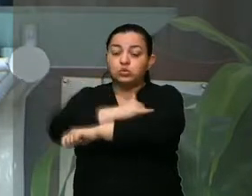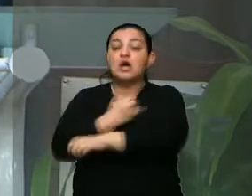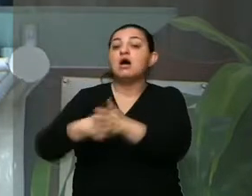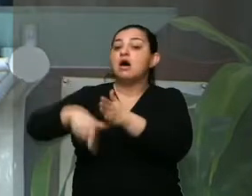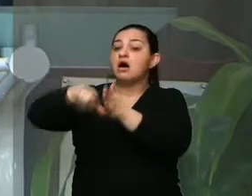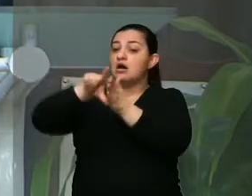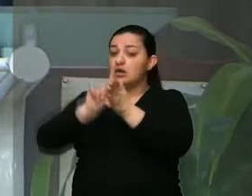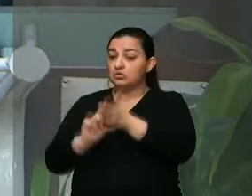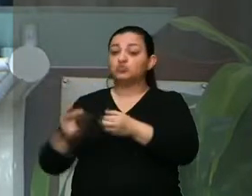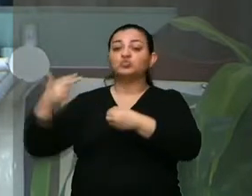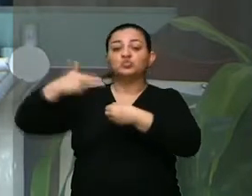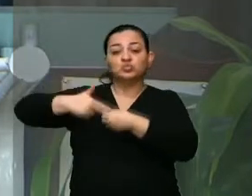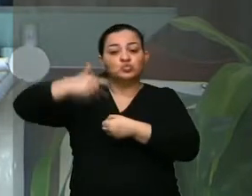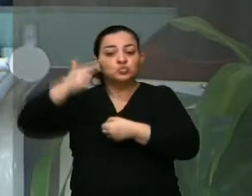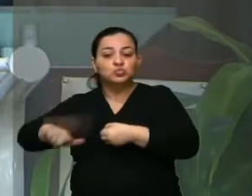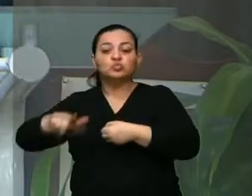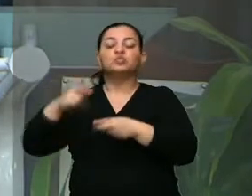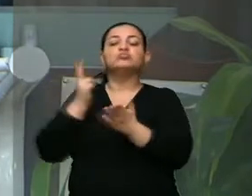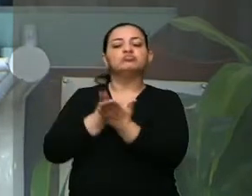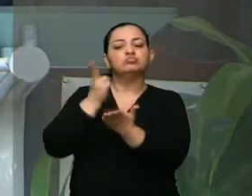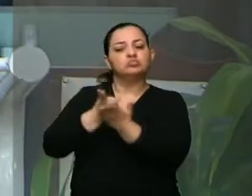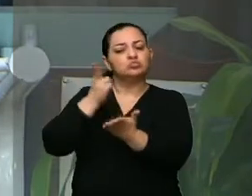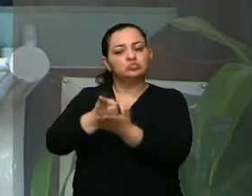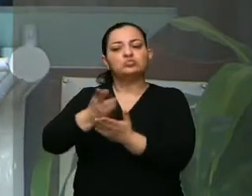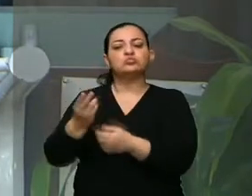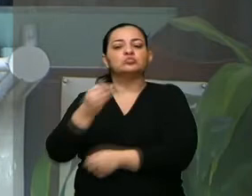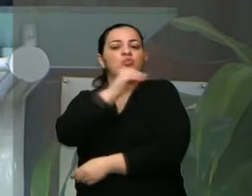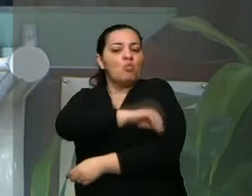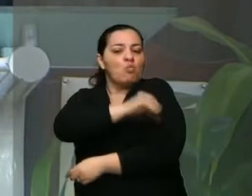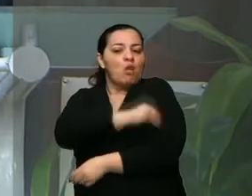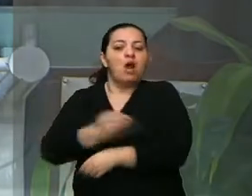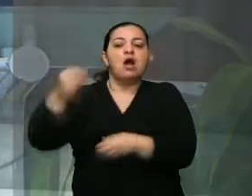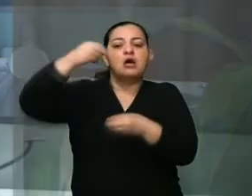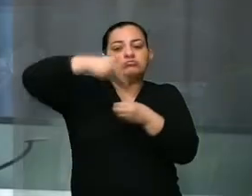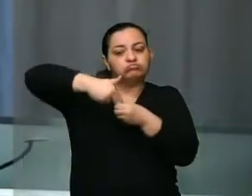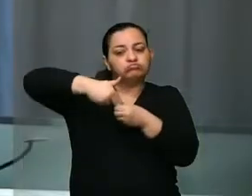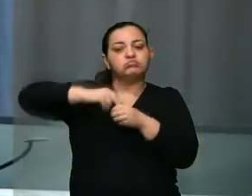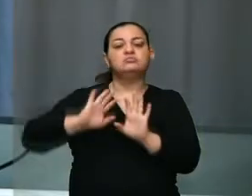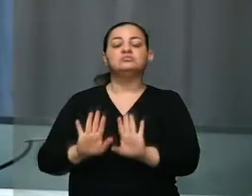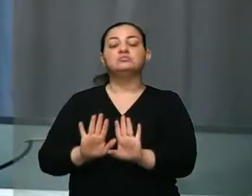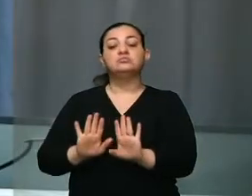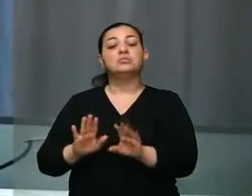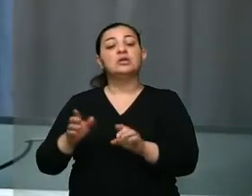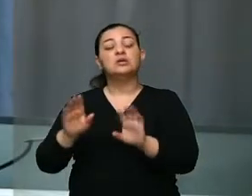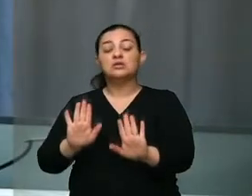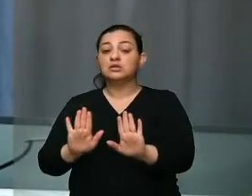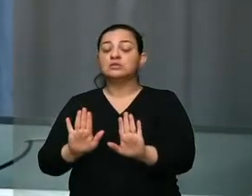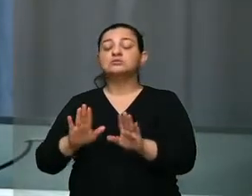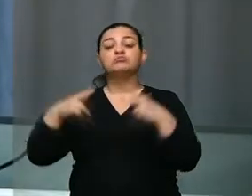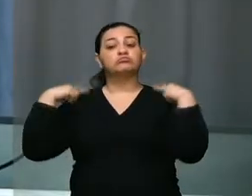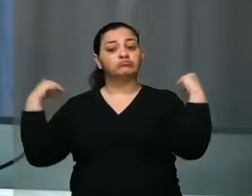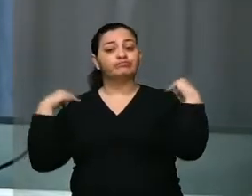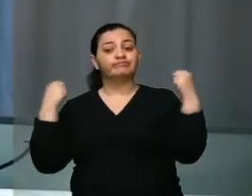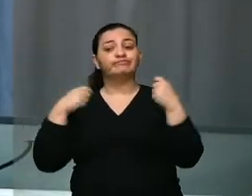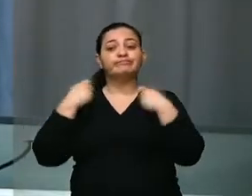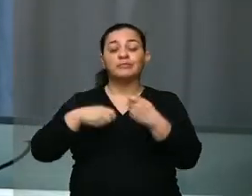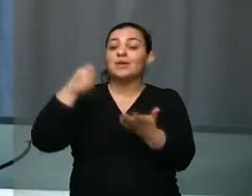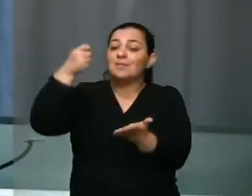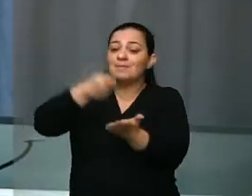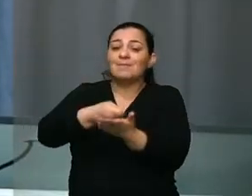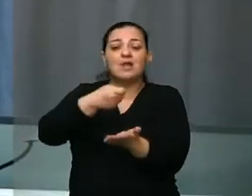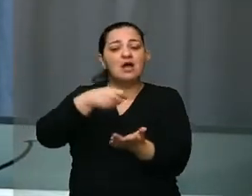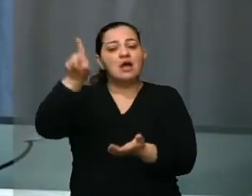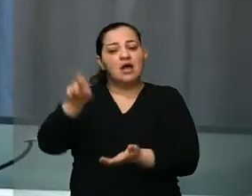reabastecer para que tenha sempre reserva mas pra ele pousa antes ele tinha que pagar uma taxa